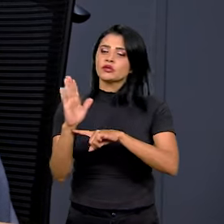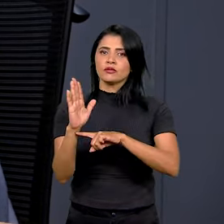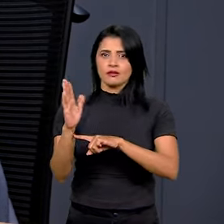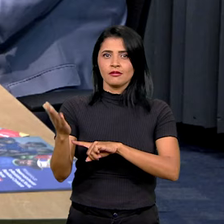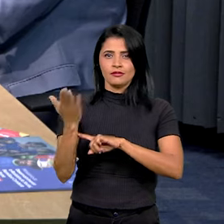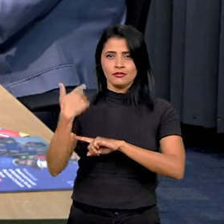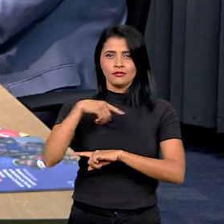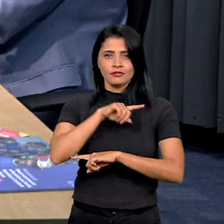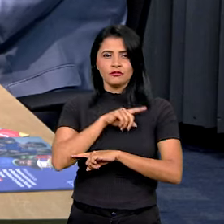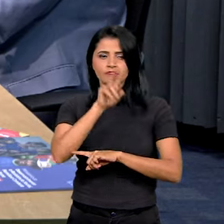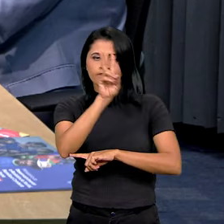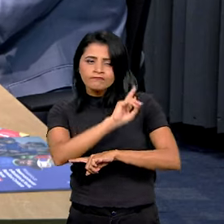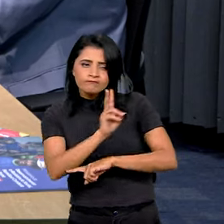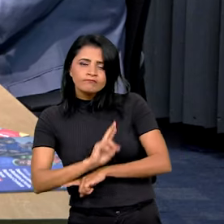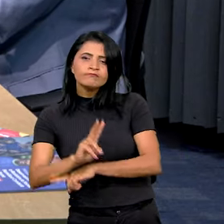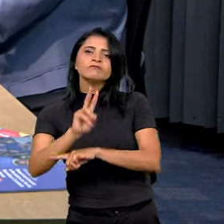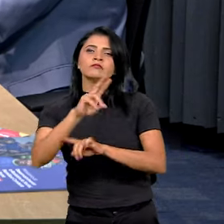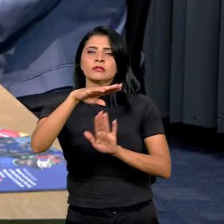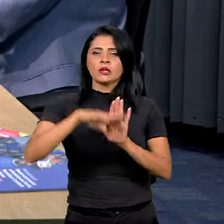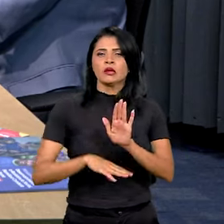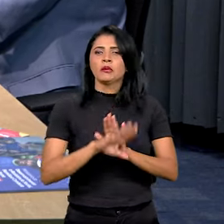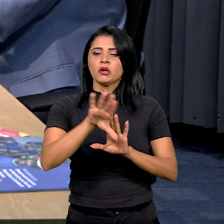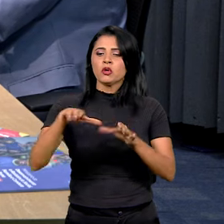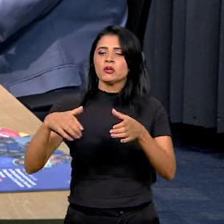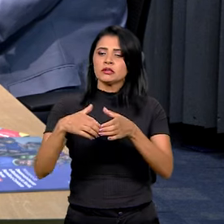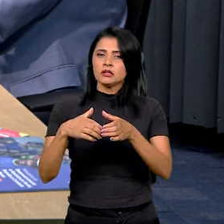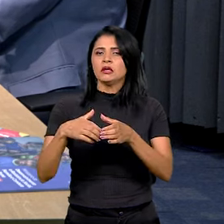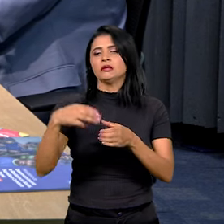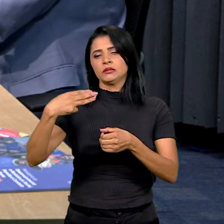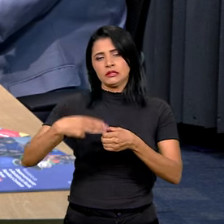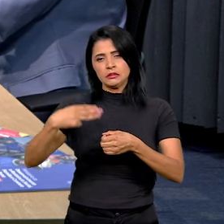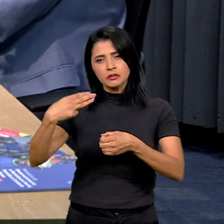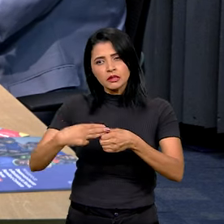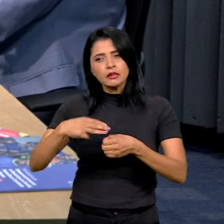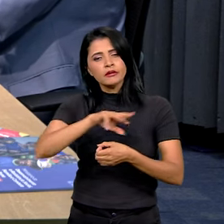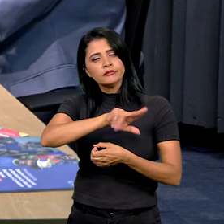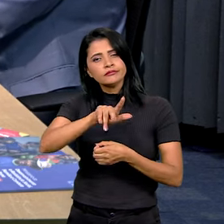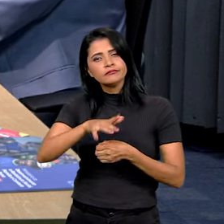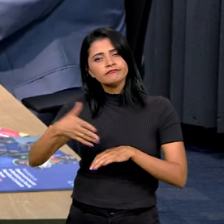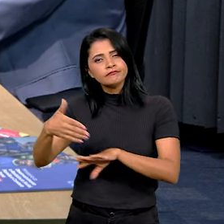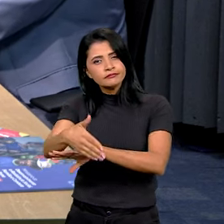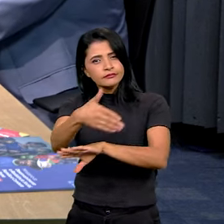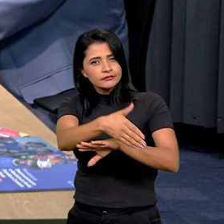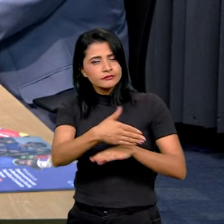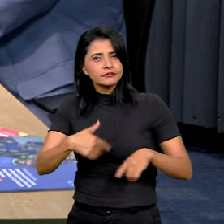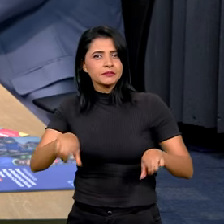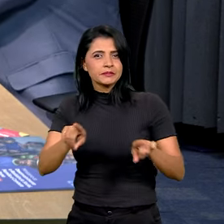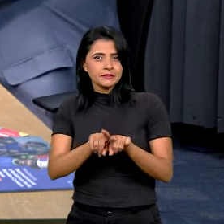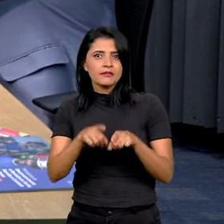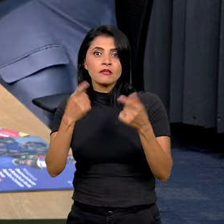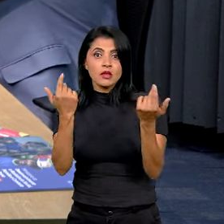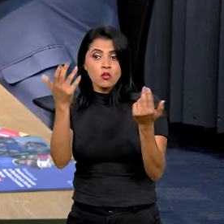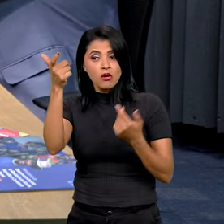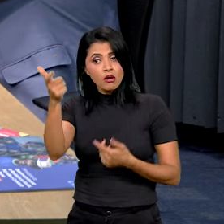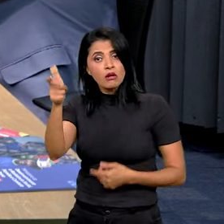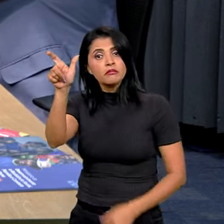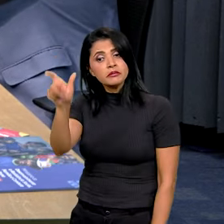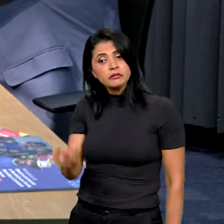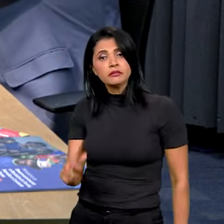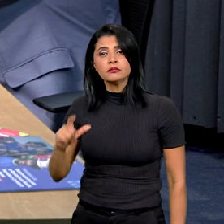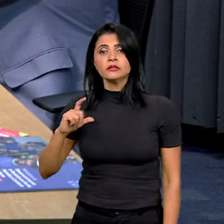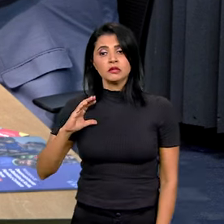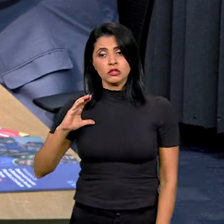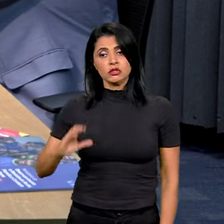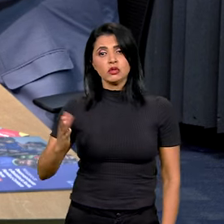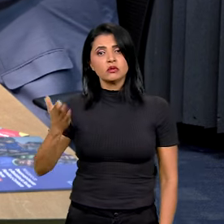ajudar a gente né a fiscalizar o programa junto inclusive aos conselhos municipais a todos os espaços de participação social que a gente tem como também esse mesmo cidadão